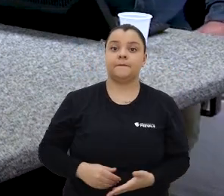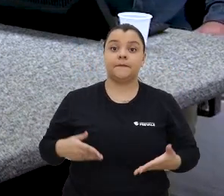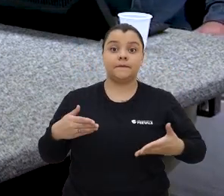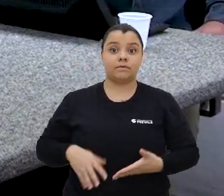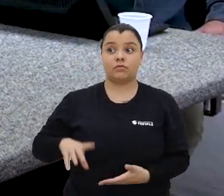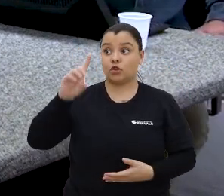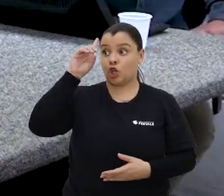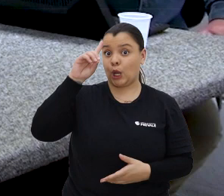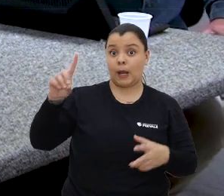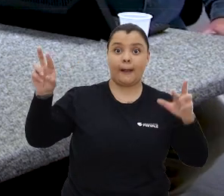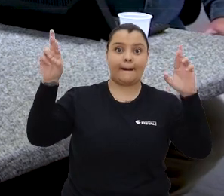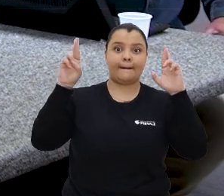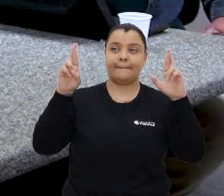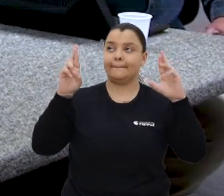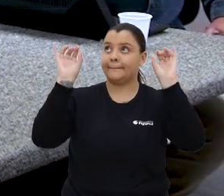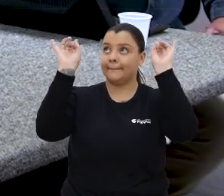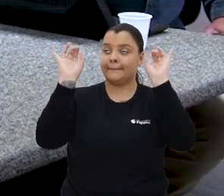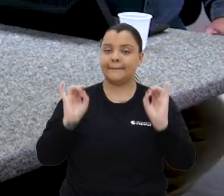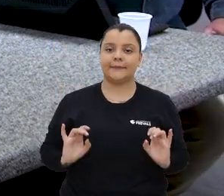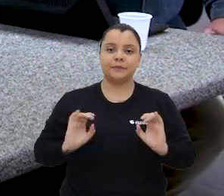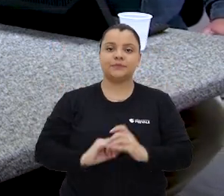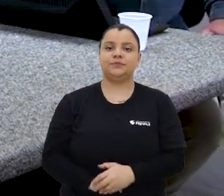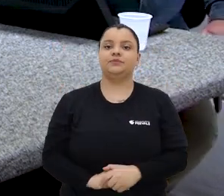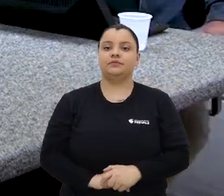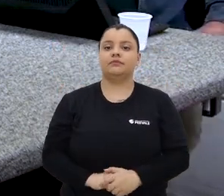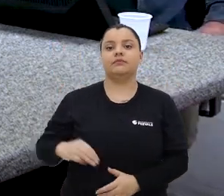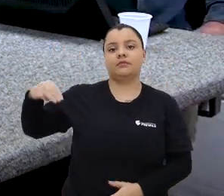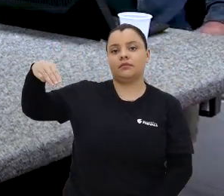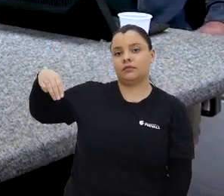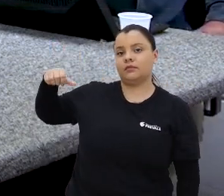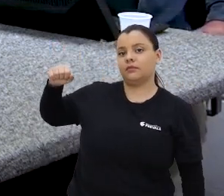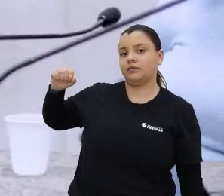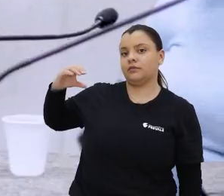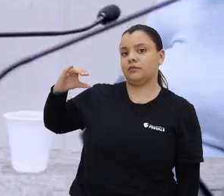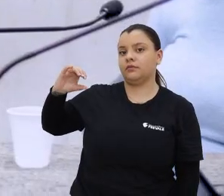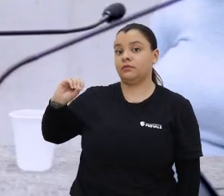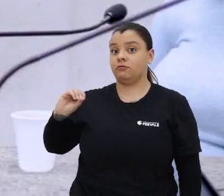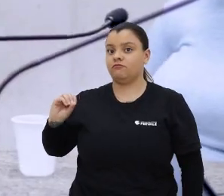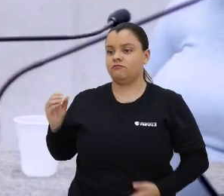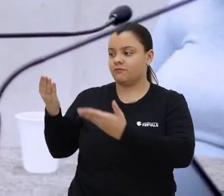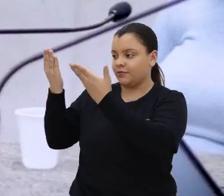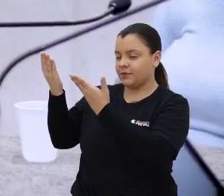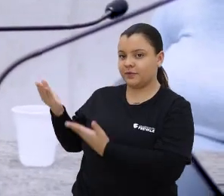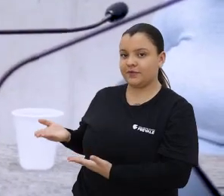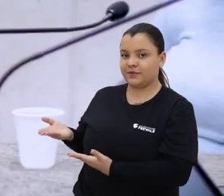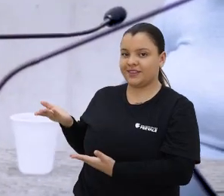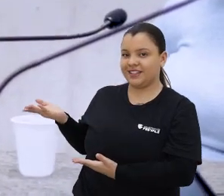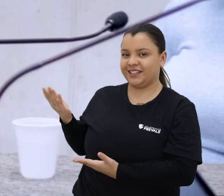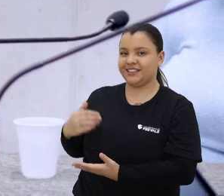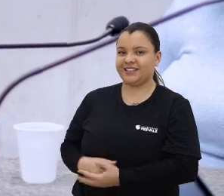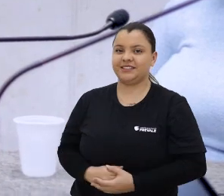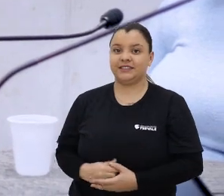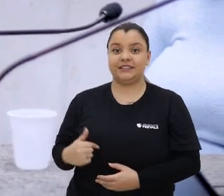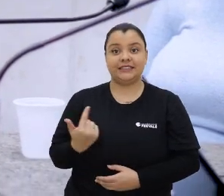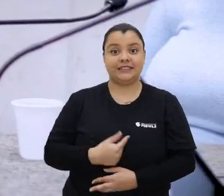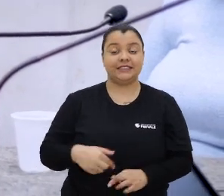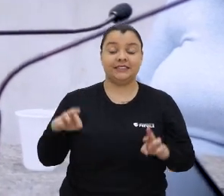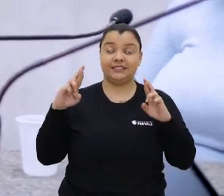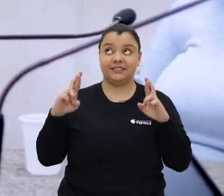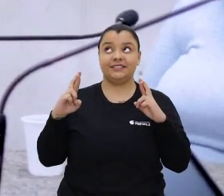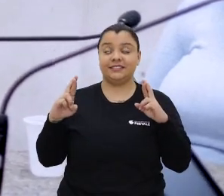num dia que a gente esperou por muito tempo, Márcio Chagas. Essa figura aí que a gente estava aguardando